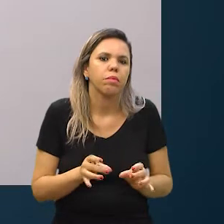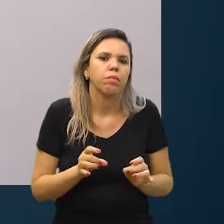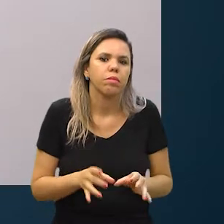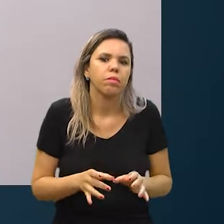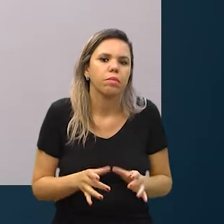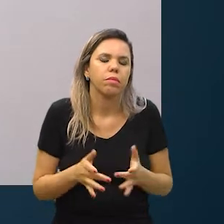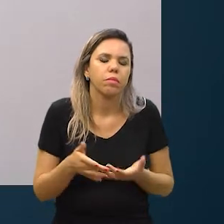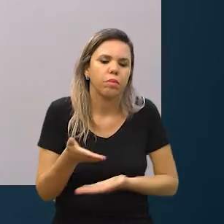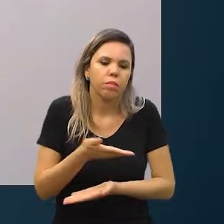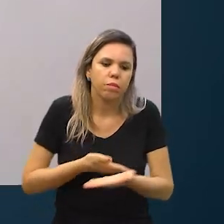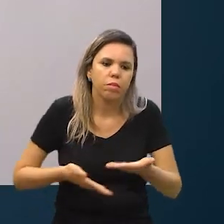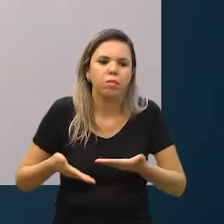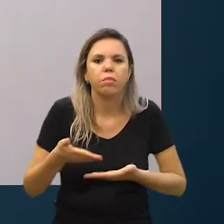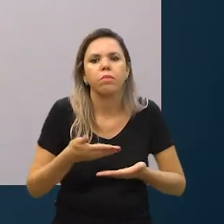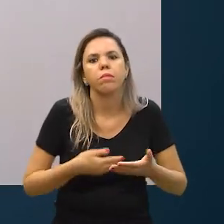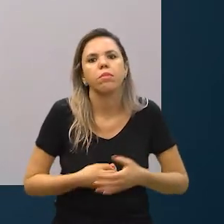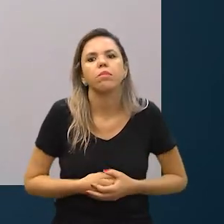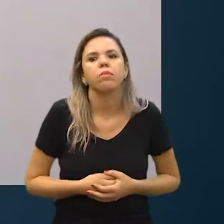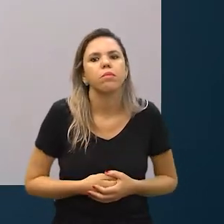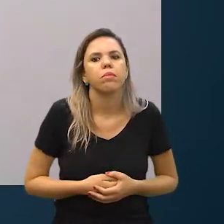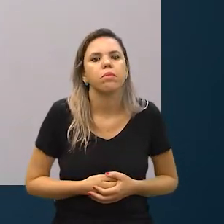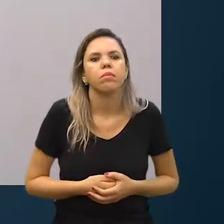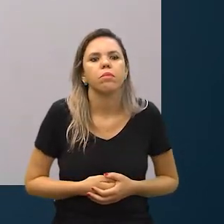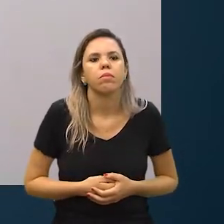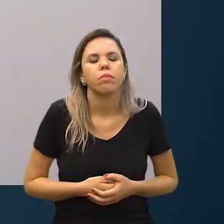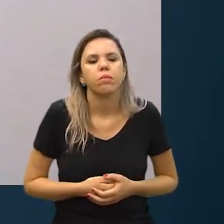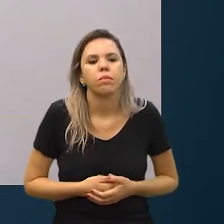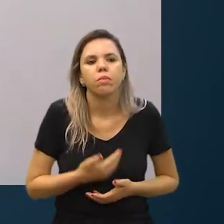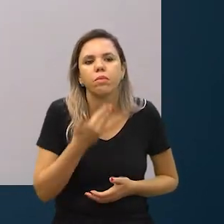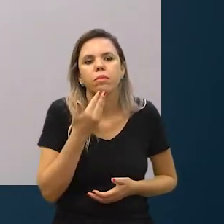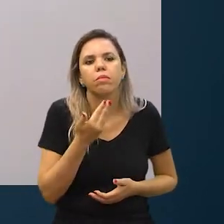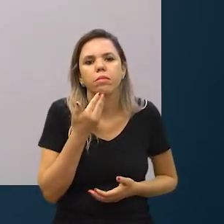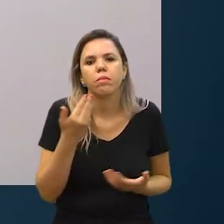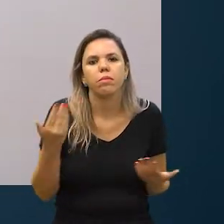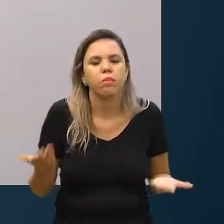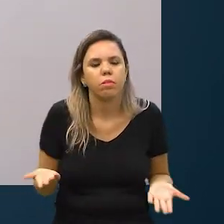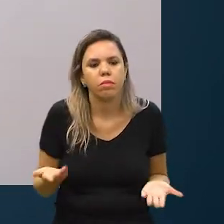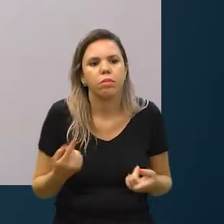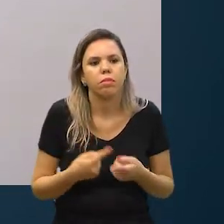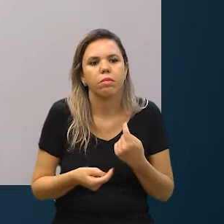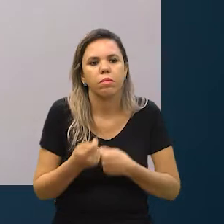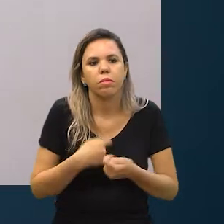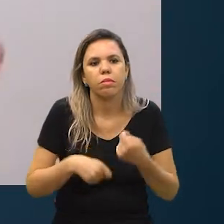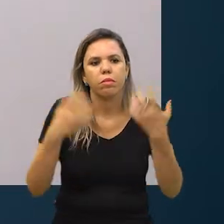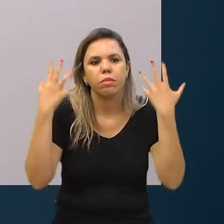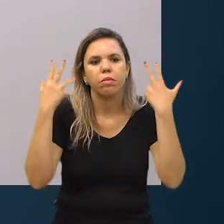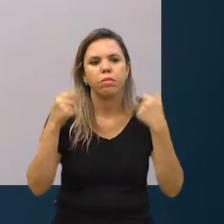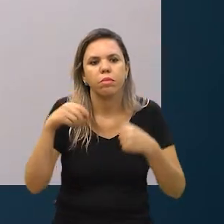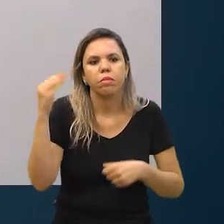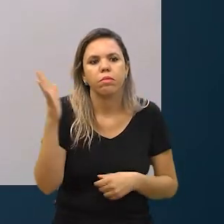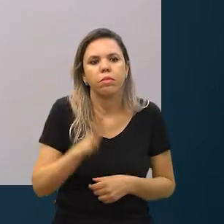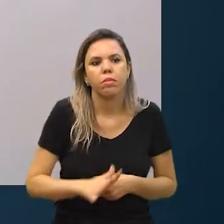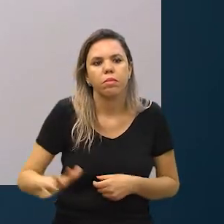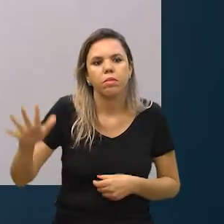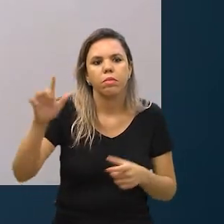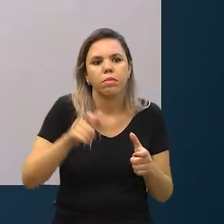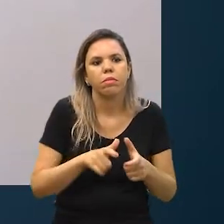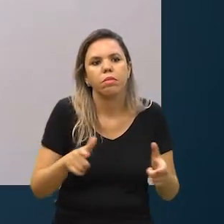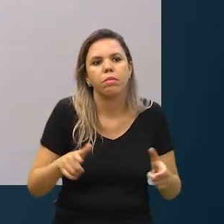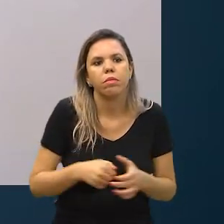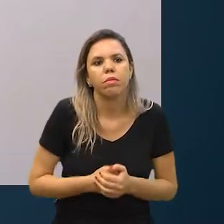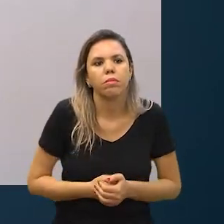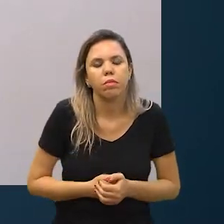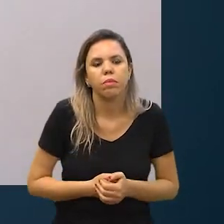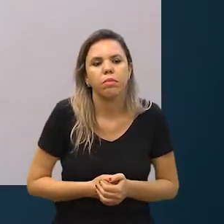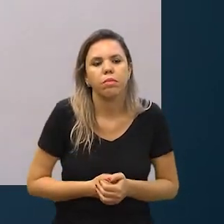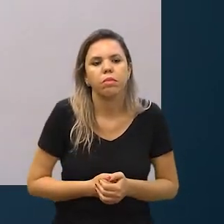se relacionar de uma forma mais fácil, né? Porque o mercado do agro ele é nacional, ele é gigantesco e